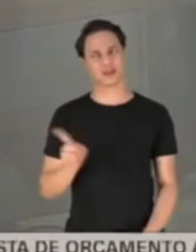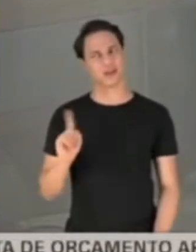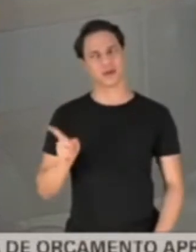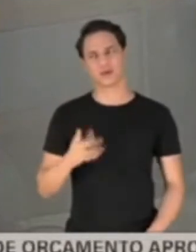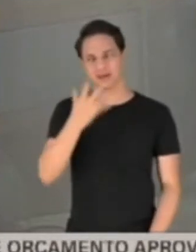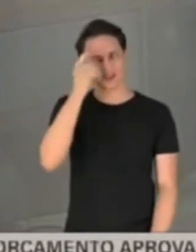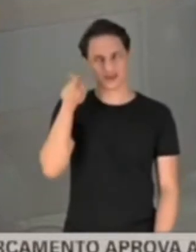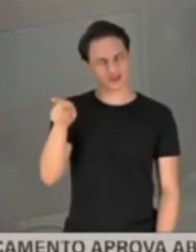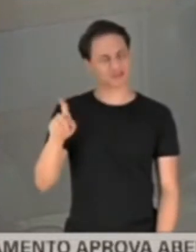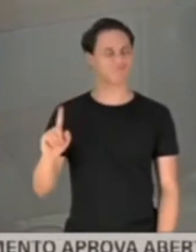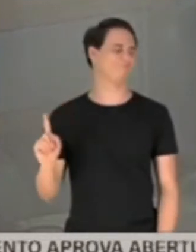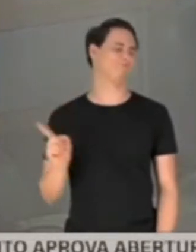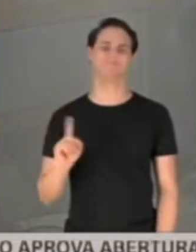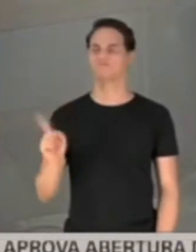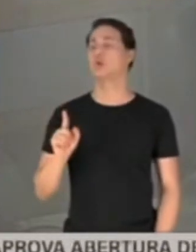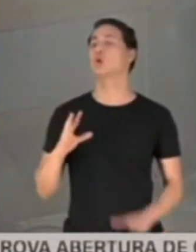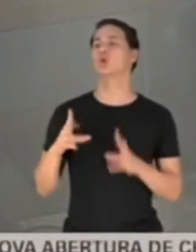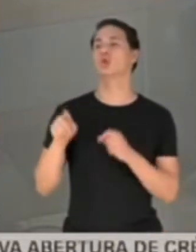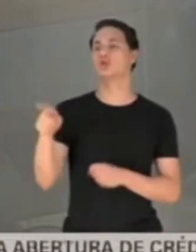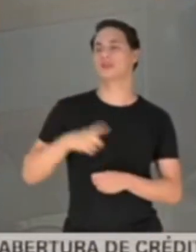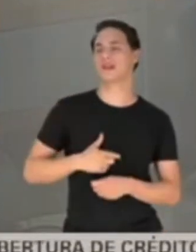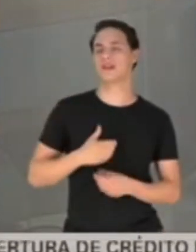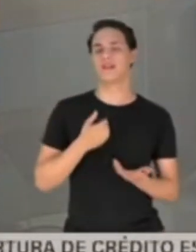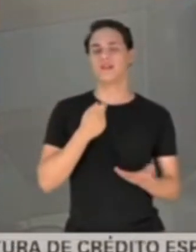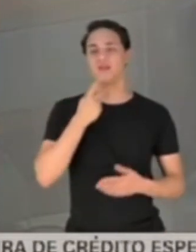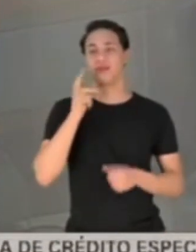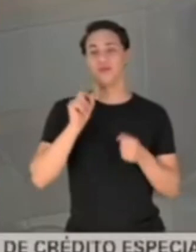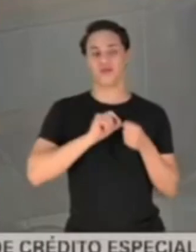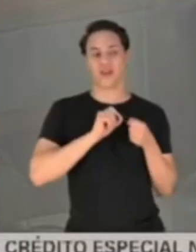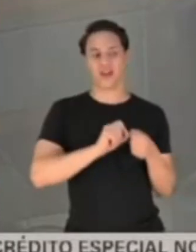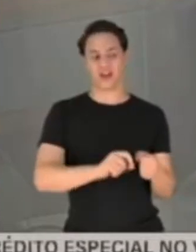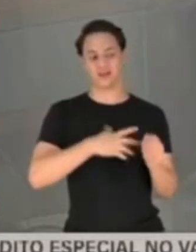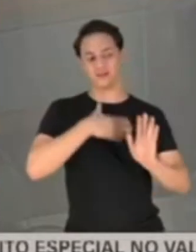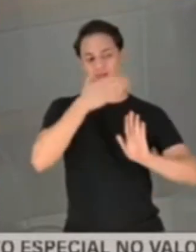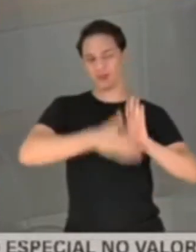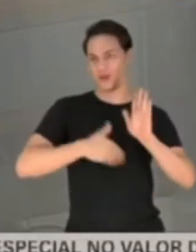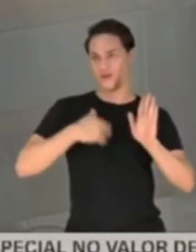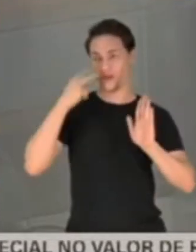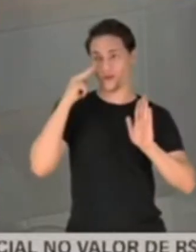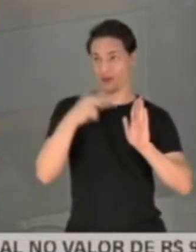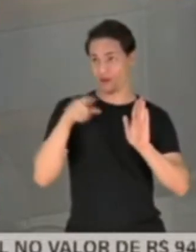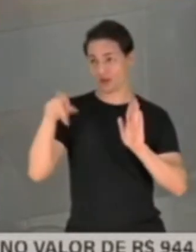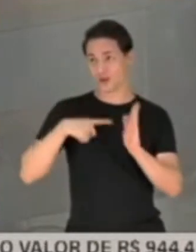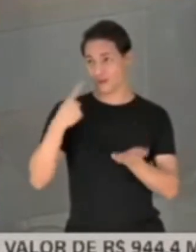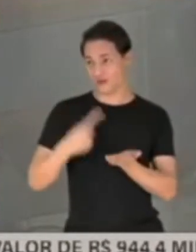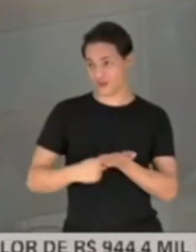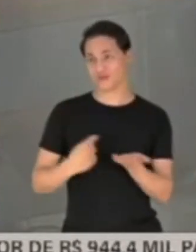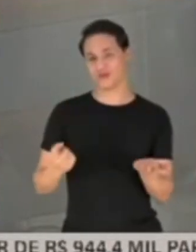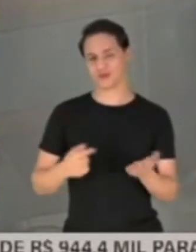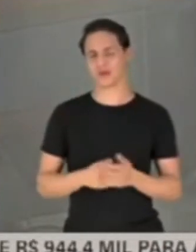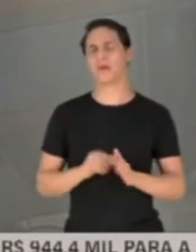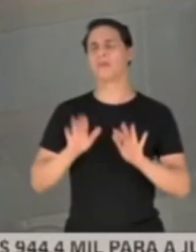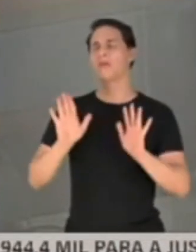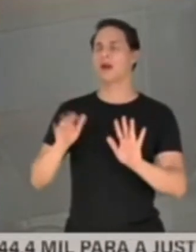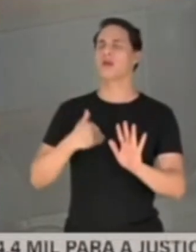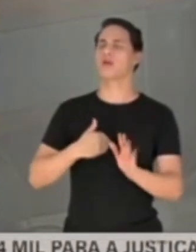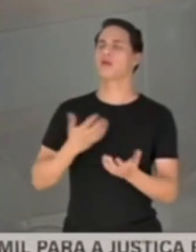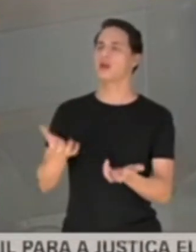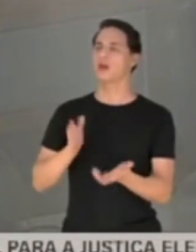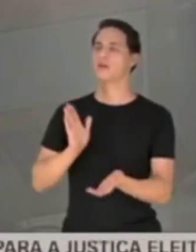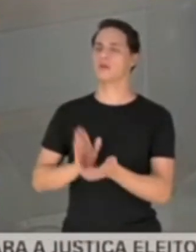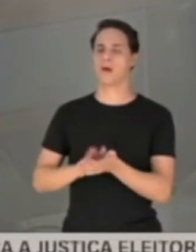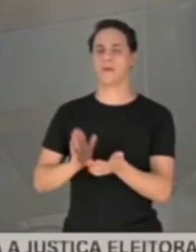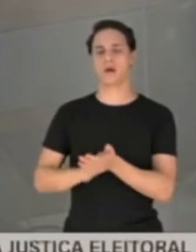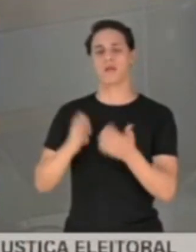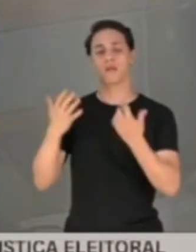Não vai se esquecer de tudo isso que o senhor fez e que a gente viu e que o senhor confirmou. Mas eu quero lhe parabenizar, porque pelo